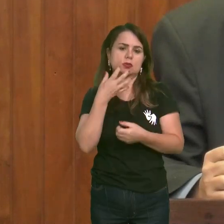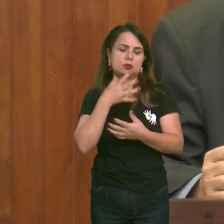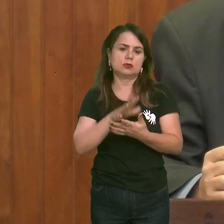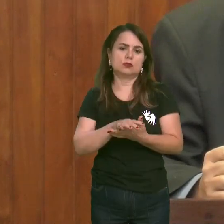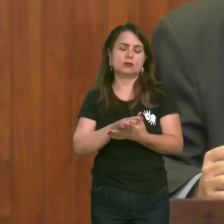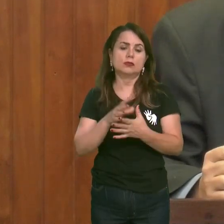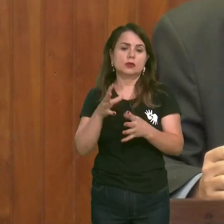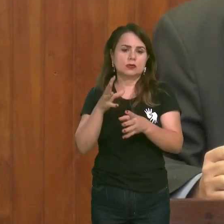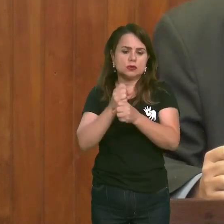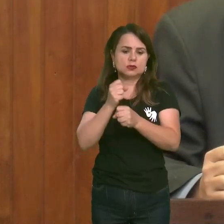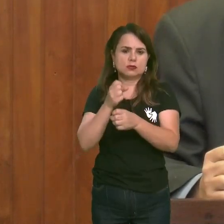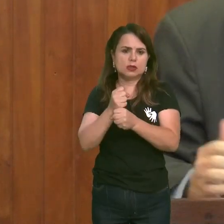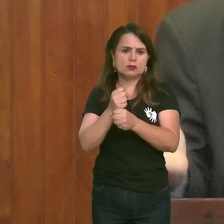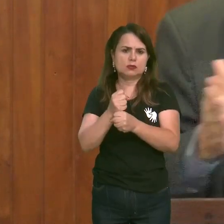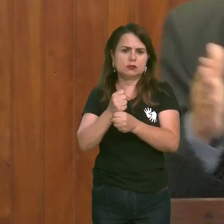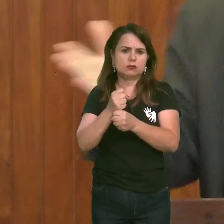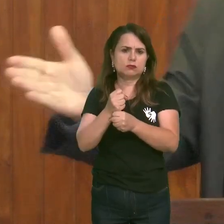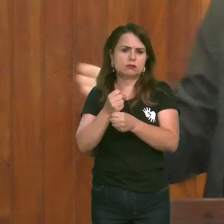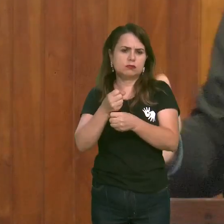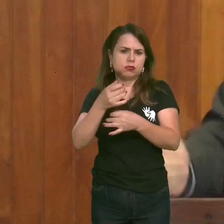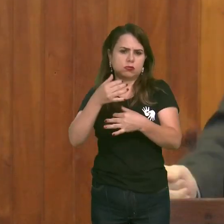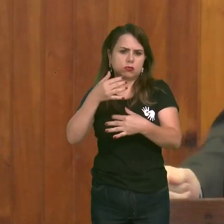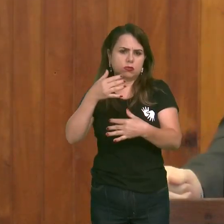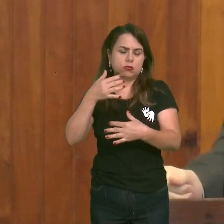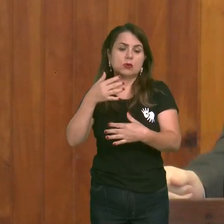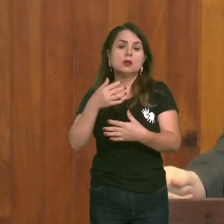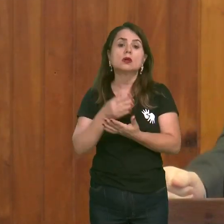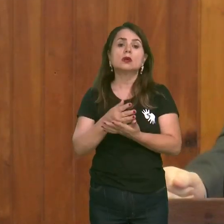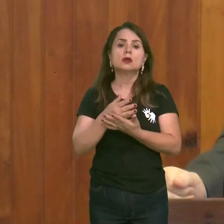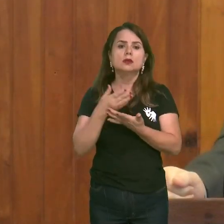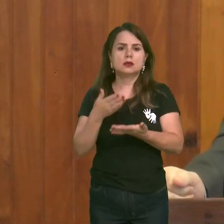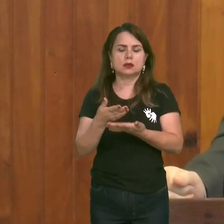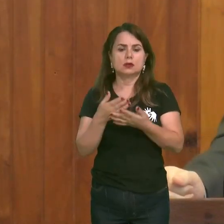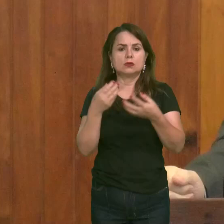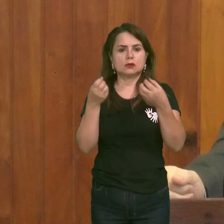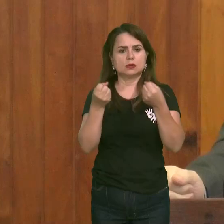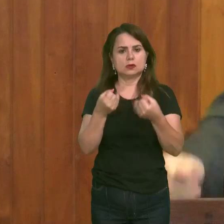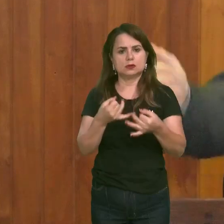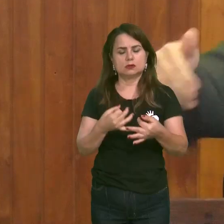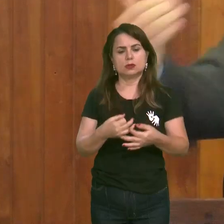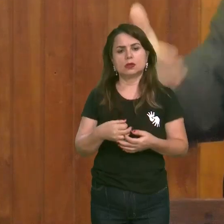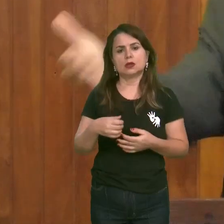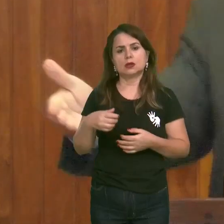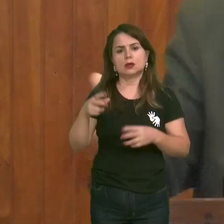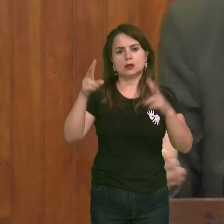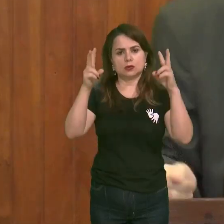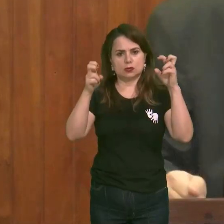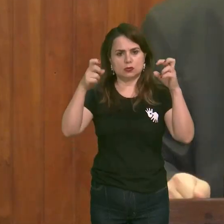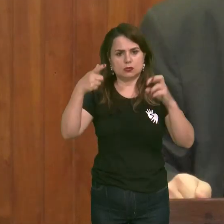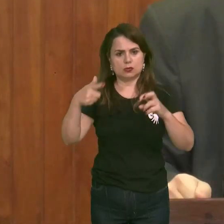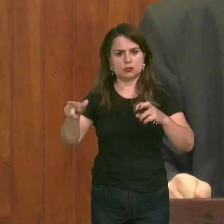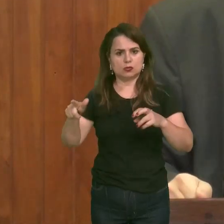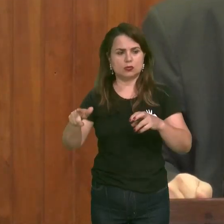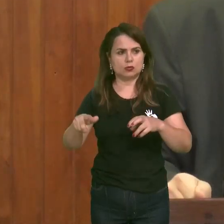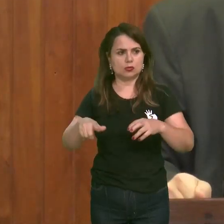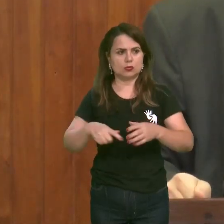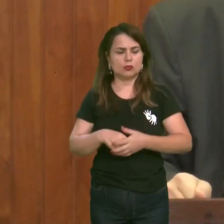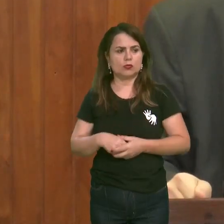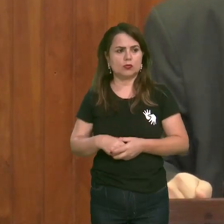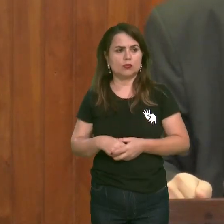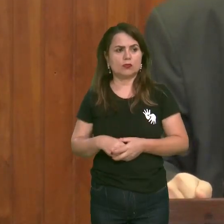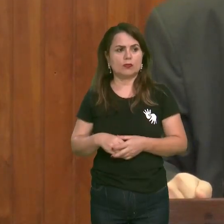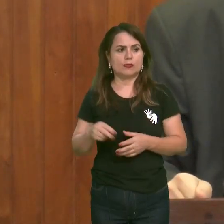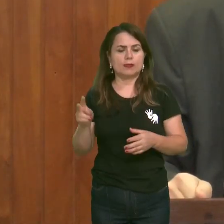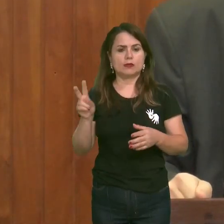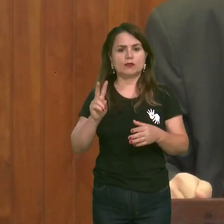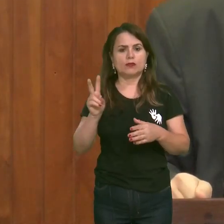é a primeira questão que eu queria destacar e a outra fazendo aqui sem revisar o tema mas